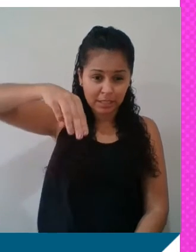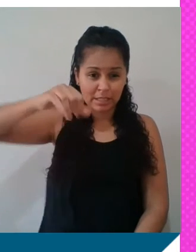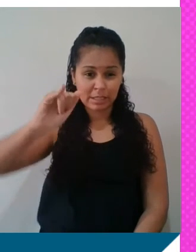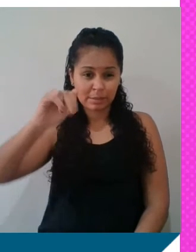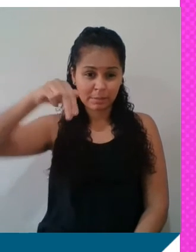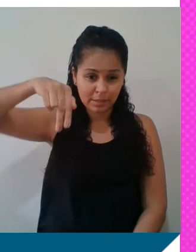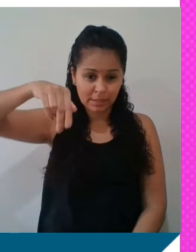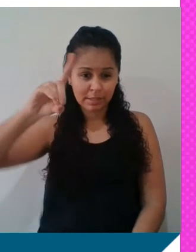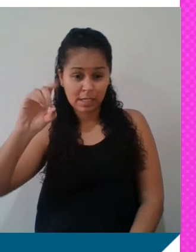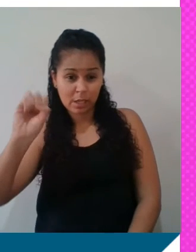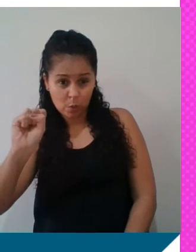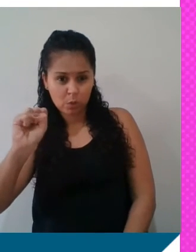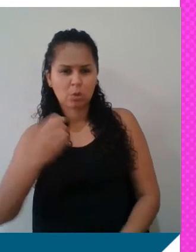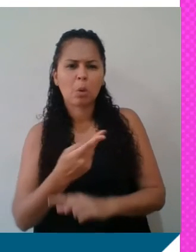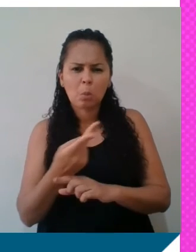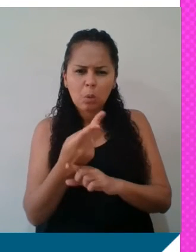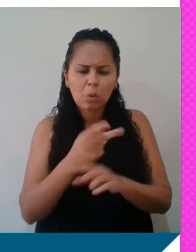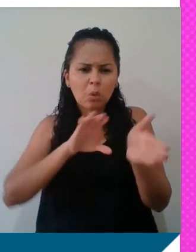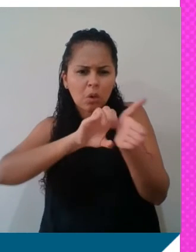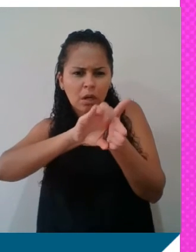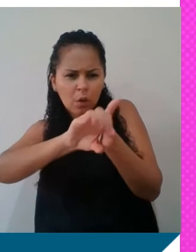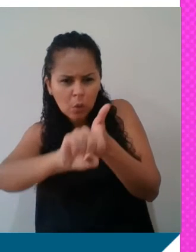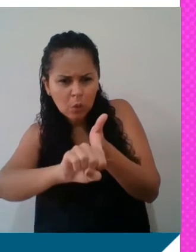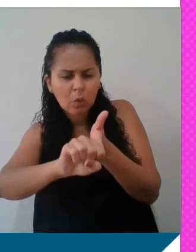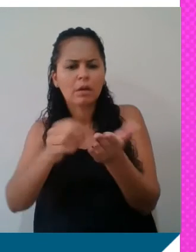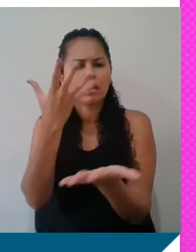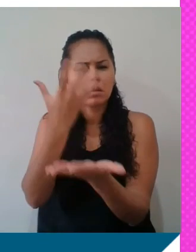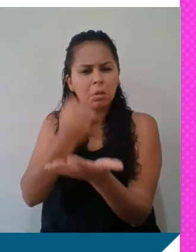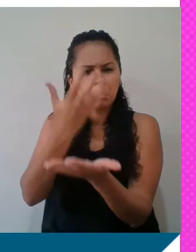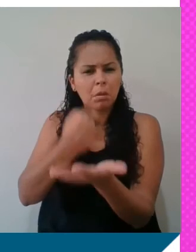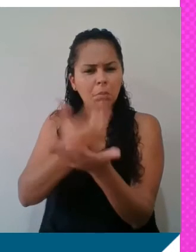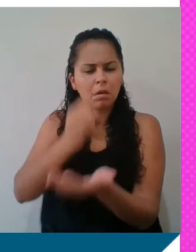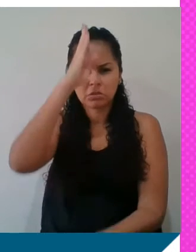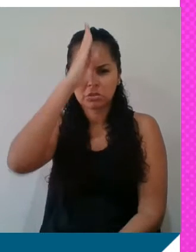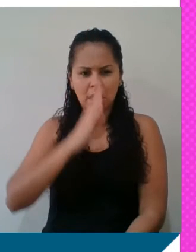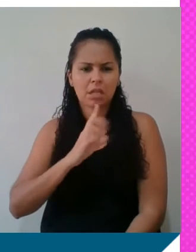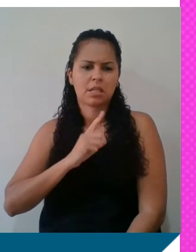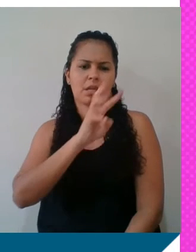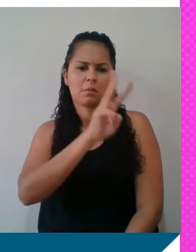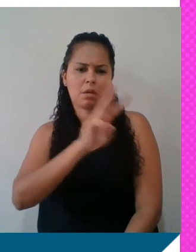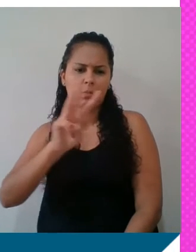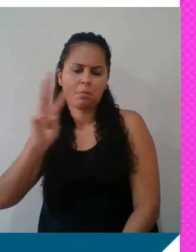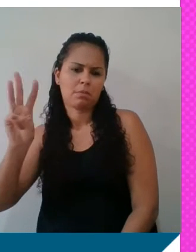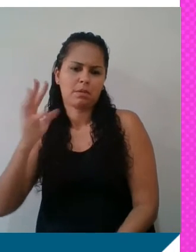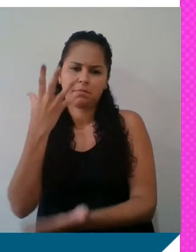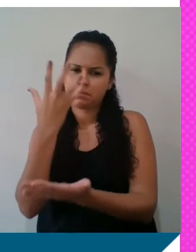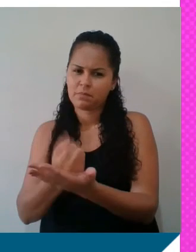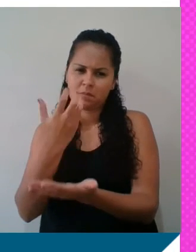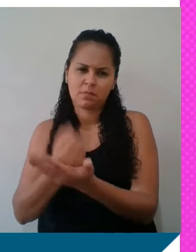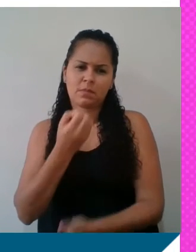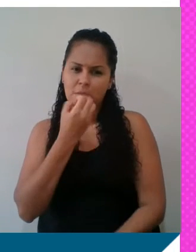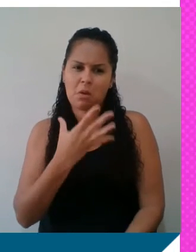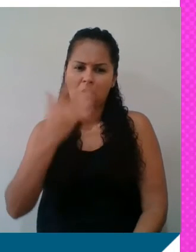baixar gratuitamente. Então, é só você jogar no Google esse nome, Xmind 8, que já aparece direto a página e você faz o download. E ele é